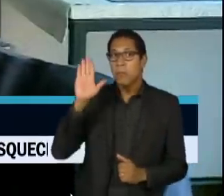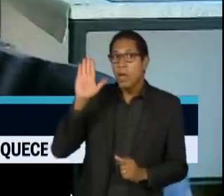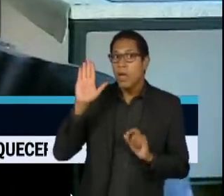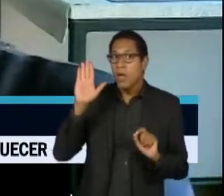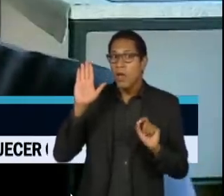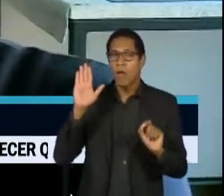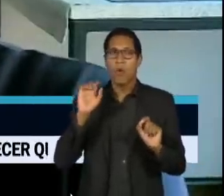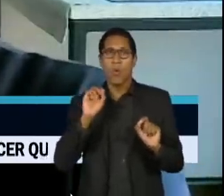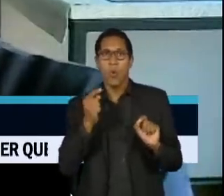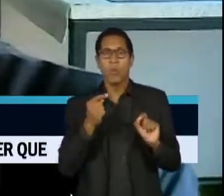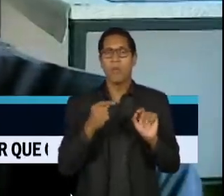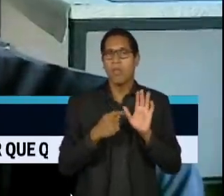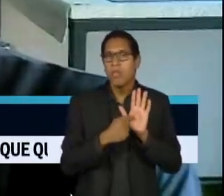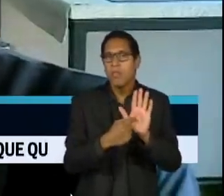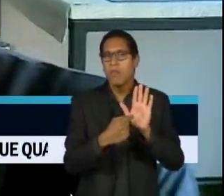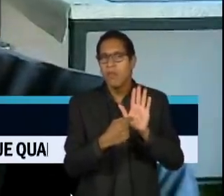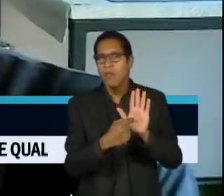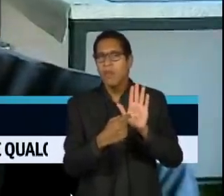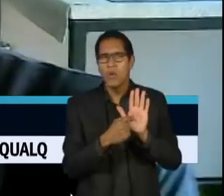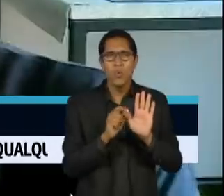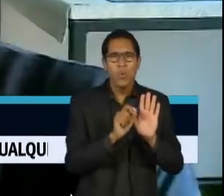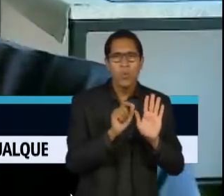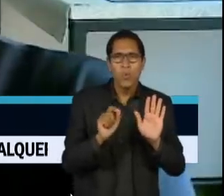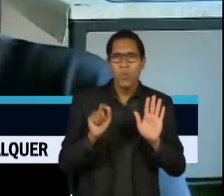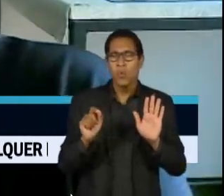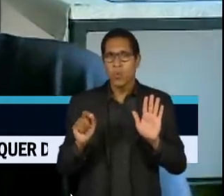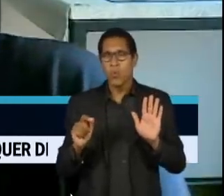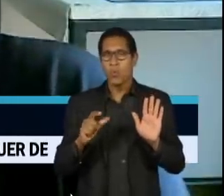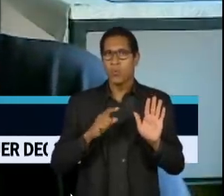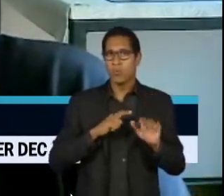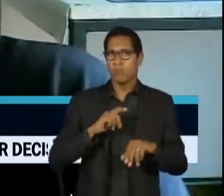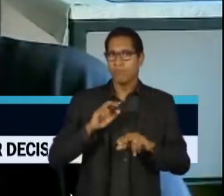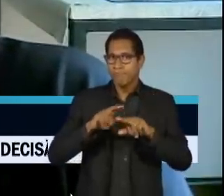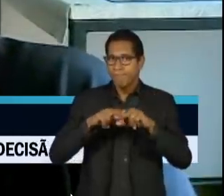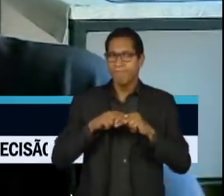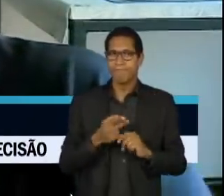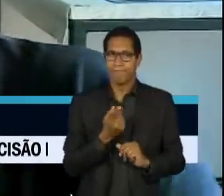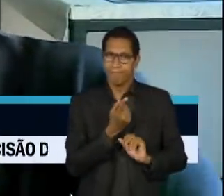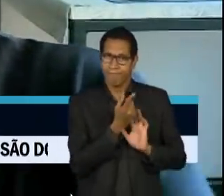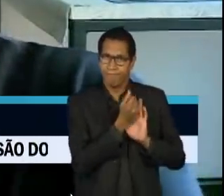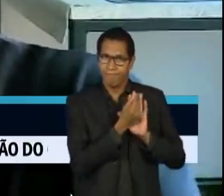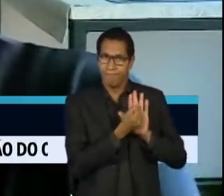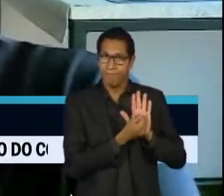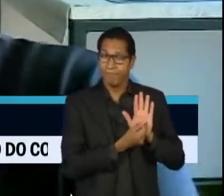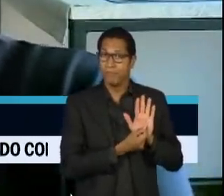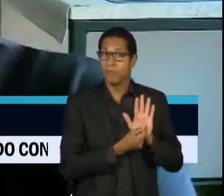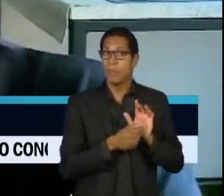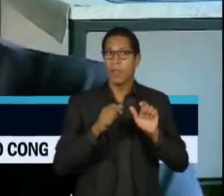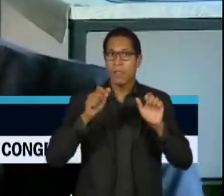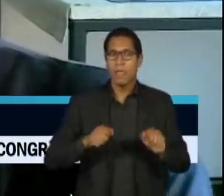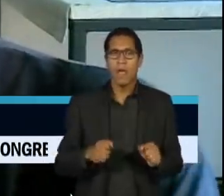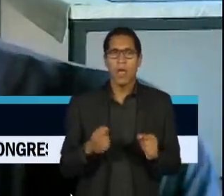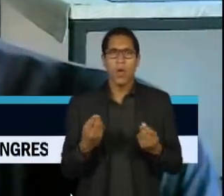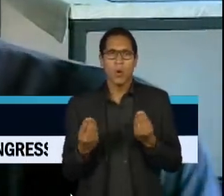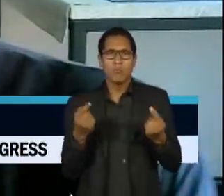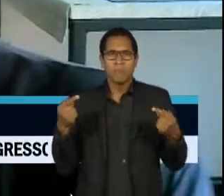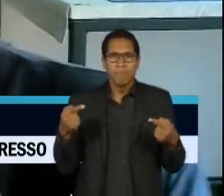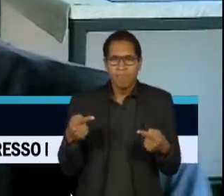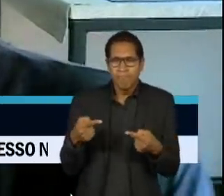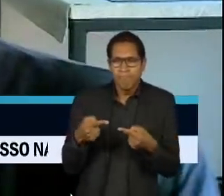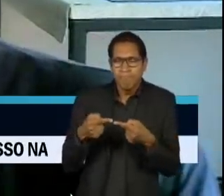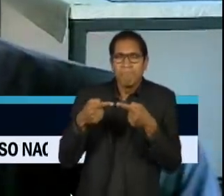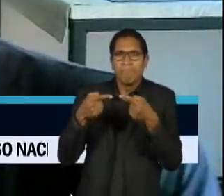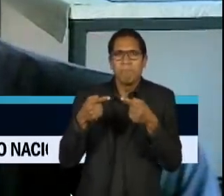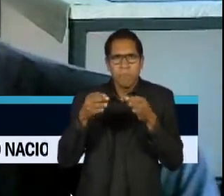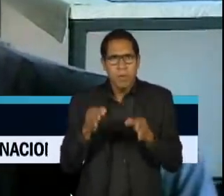as indicações que estão sendo feitas com a questão orçamentária fazem algum sentido efetivo